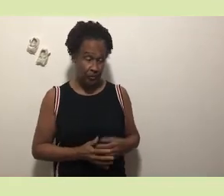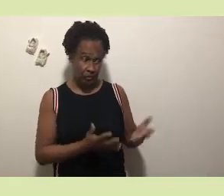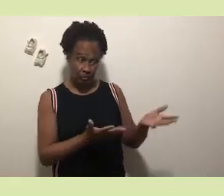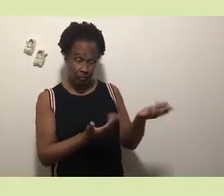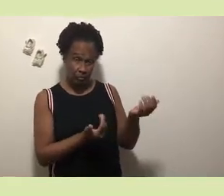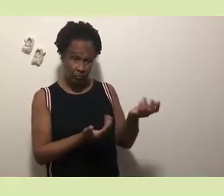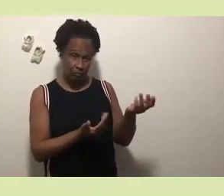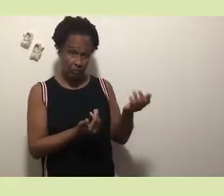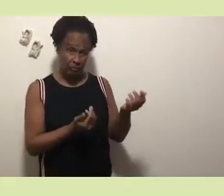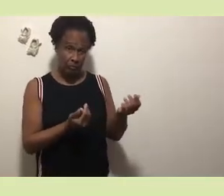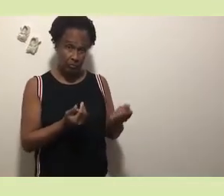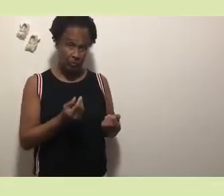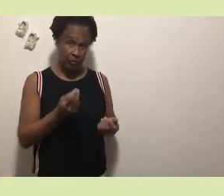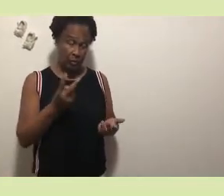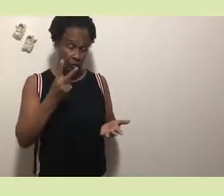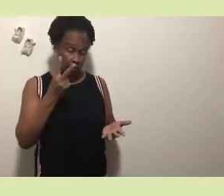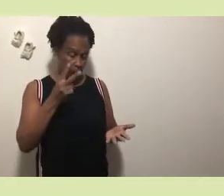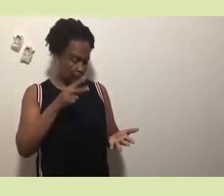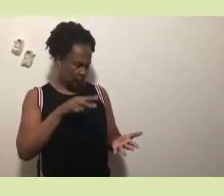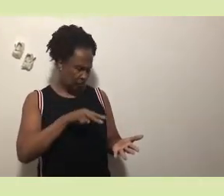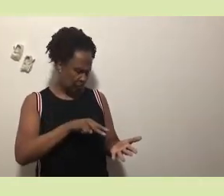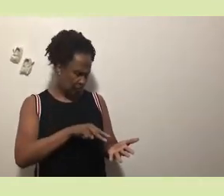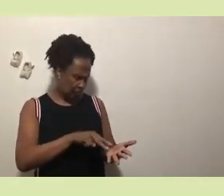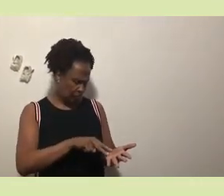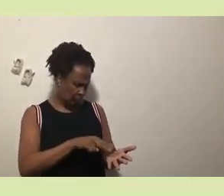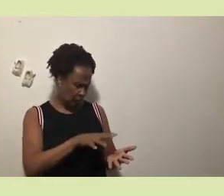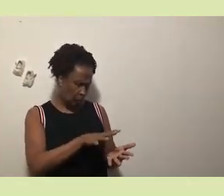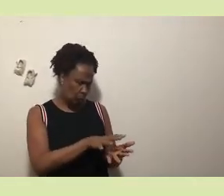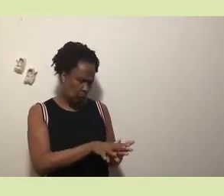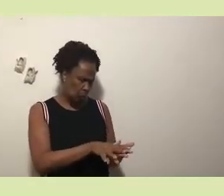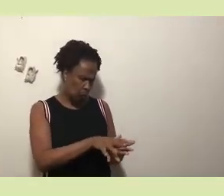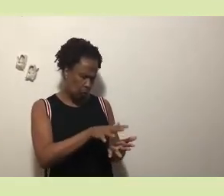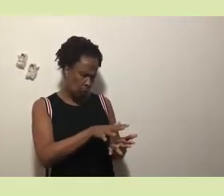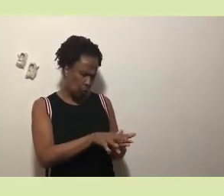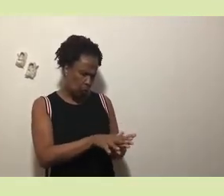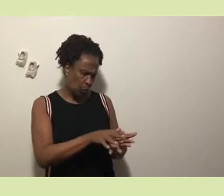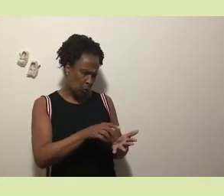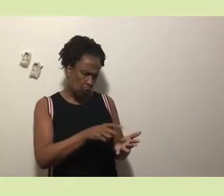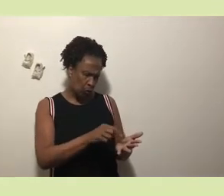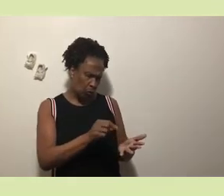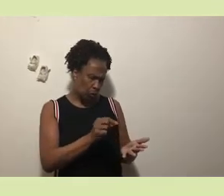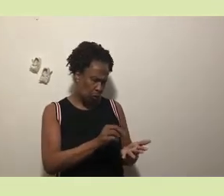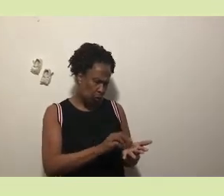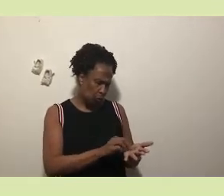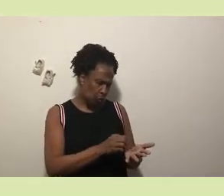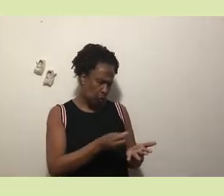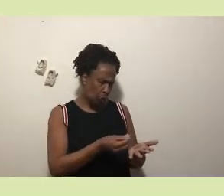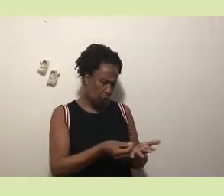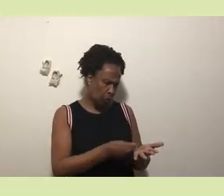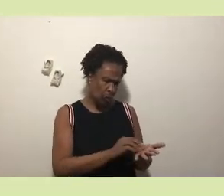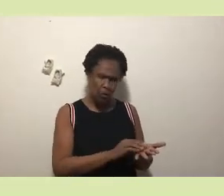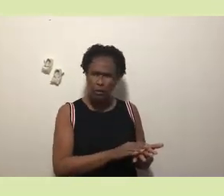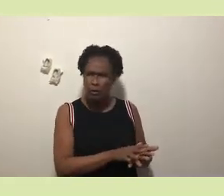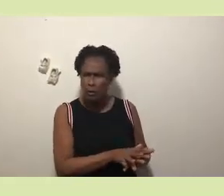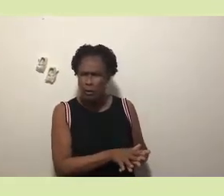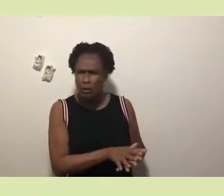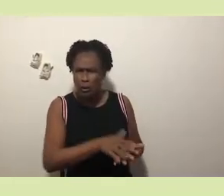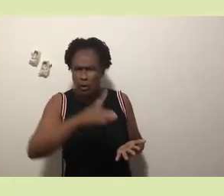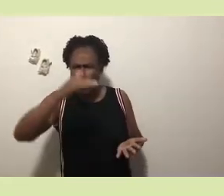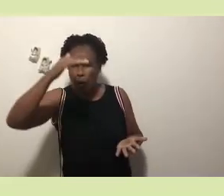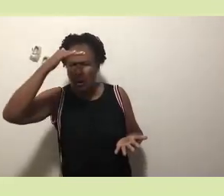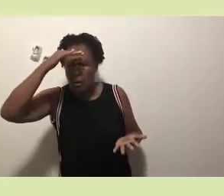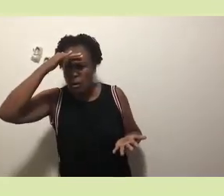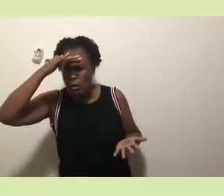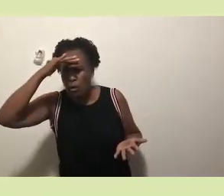O jovem olhou para a estrela do mar que estava nas suas mãos e, contemplando a imensa